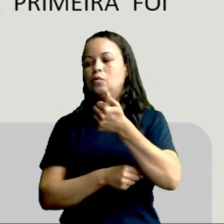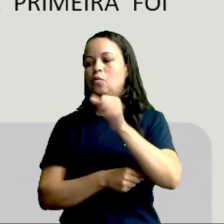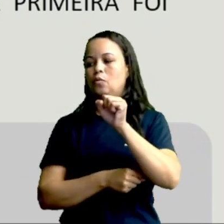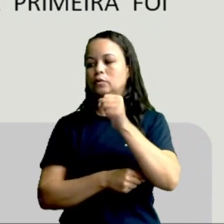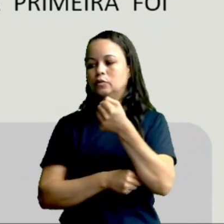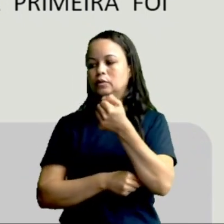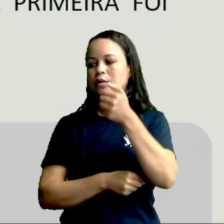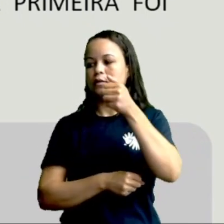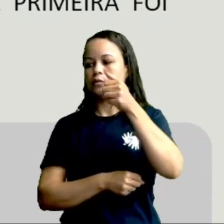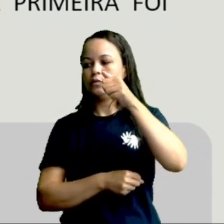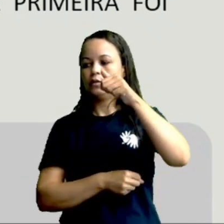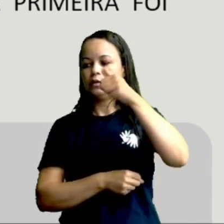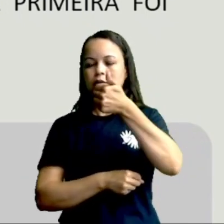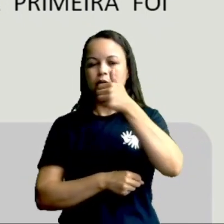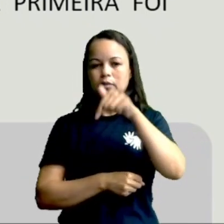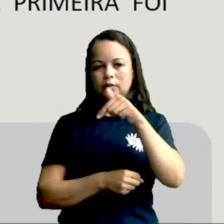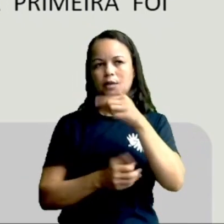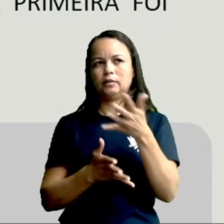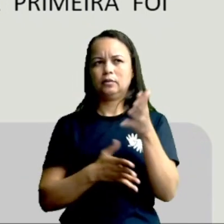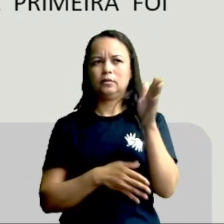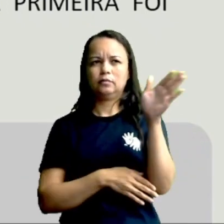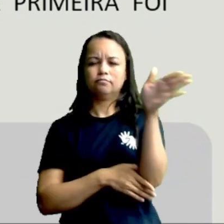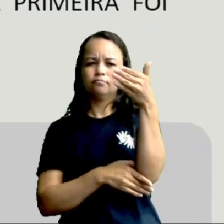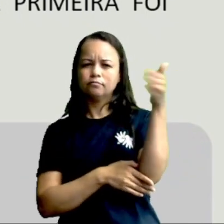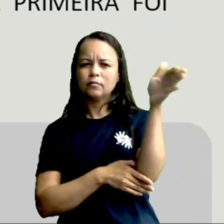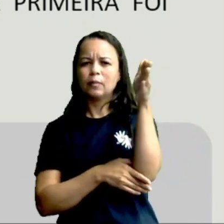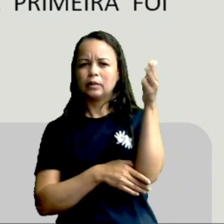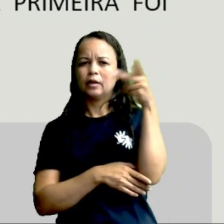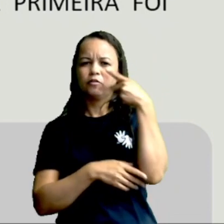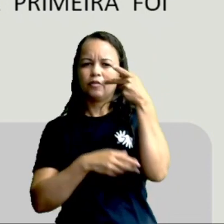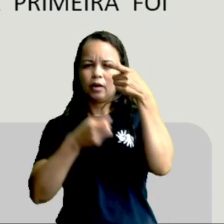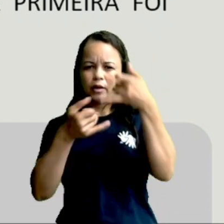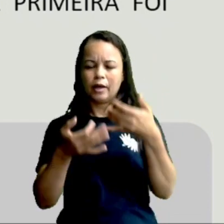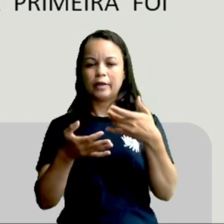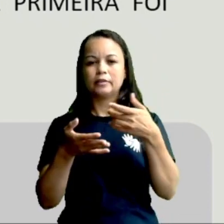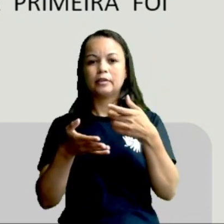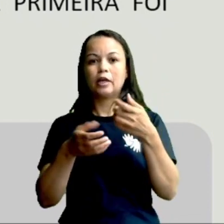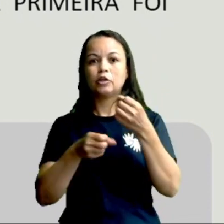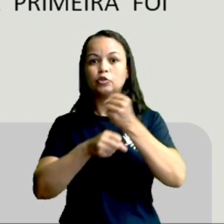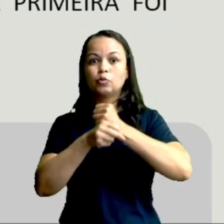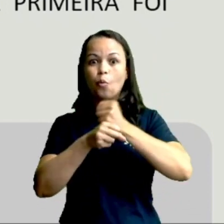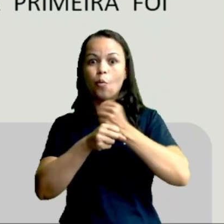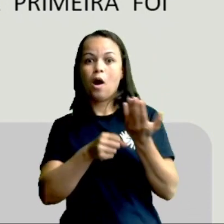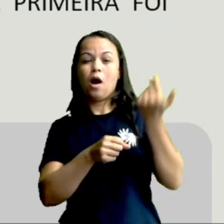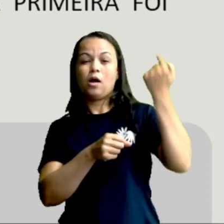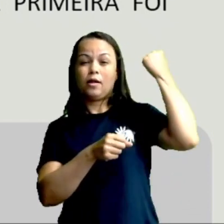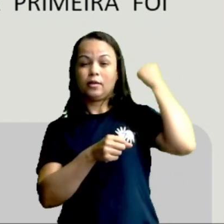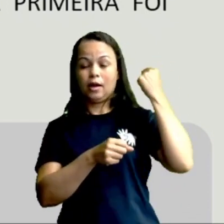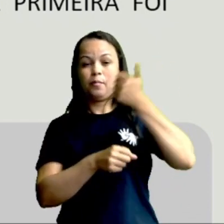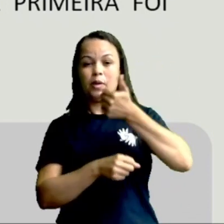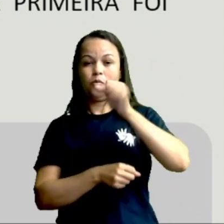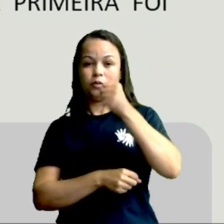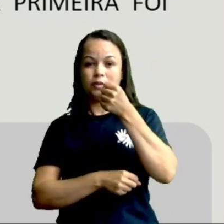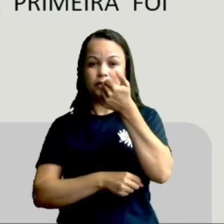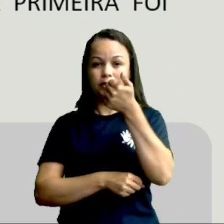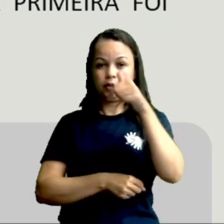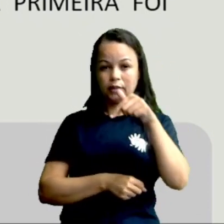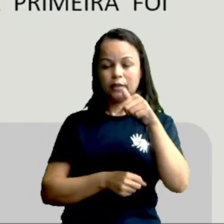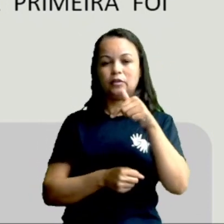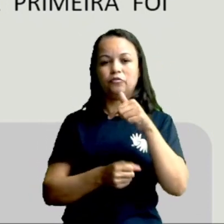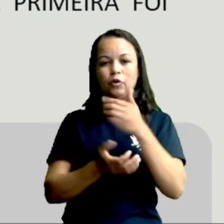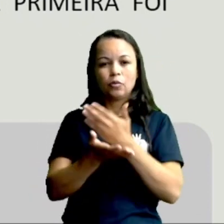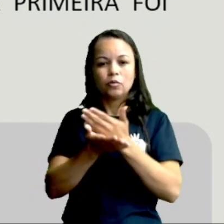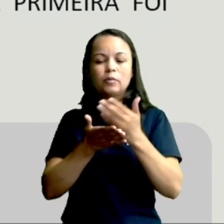que quando eu falei da bandeira, eu disse, olha, nossa bandeira é a mesma desde 1817, que foi na época da